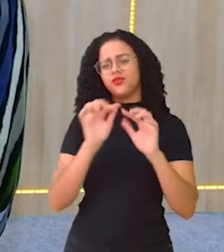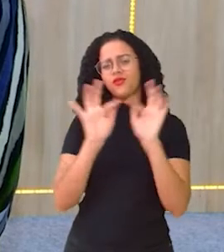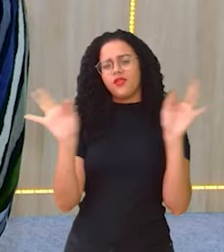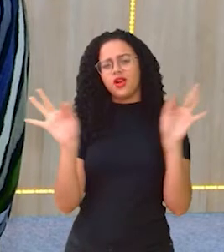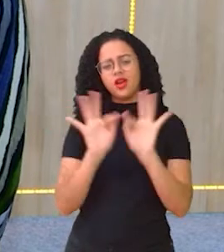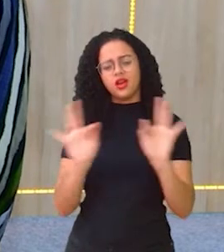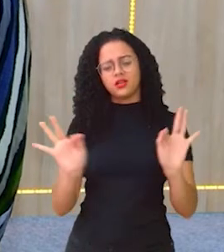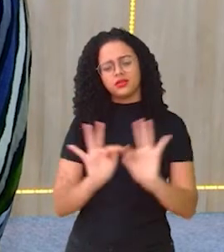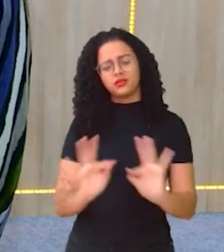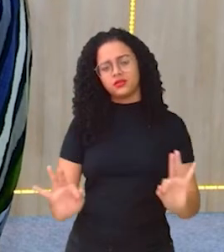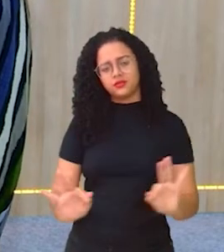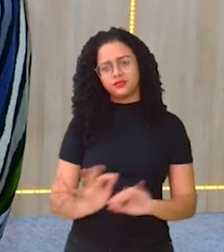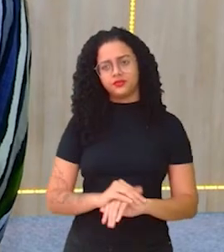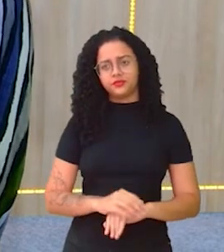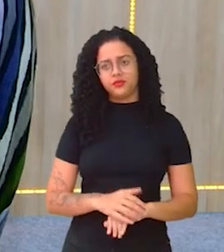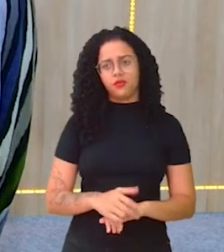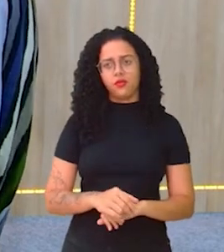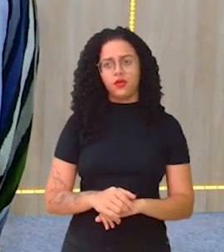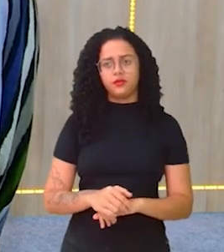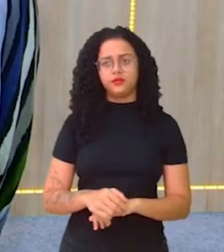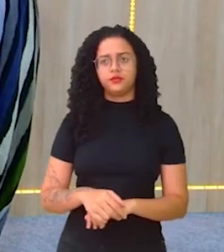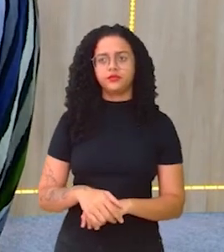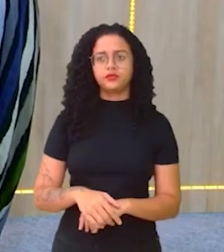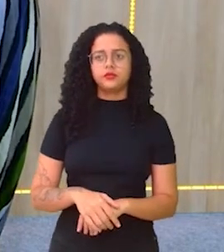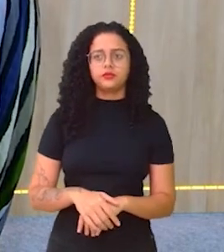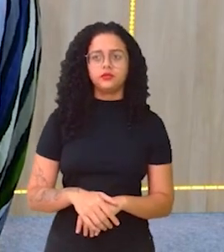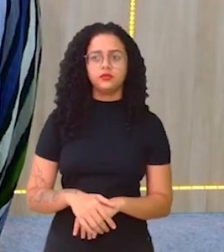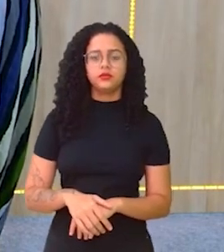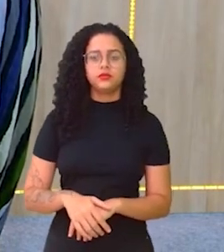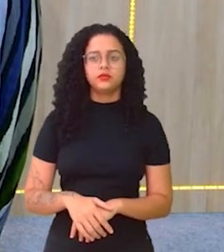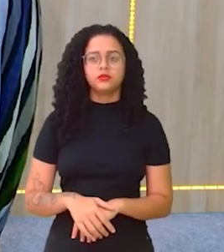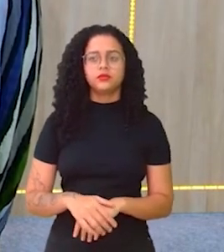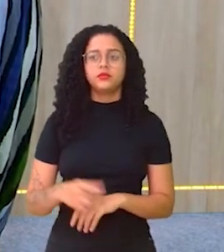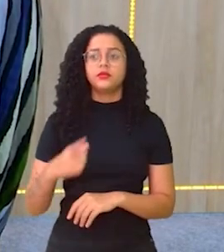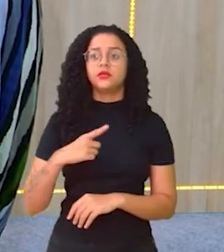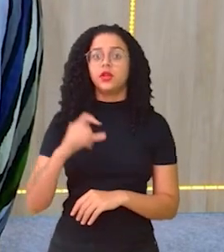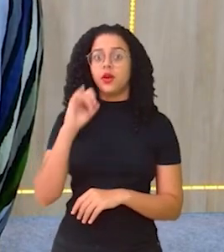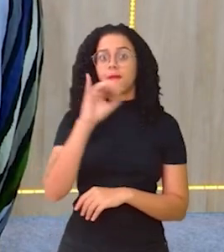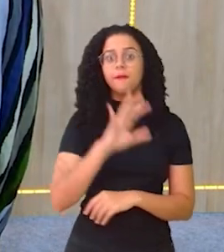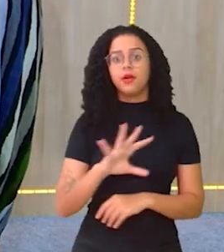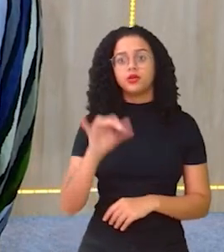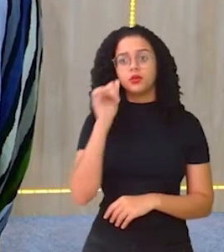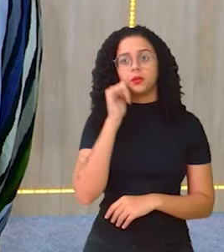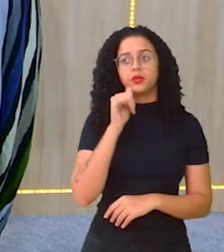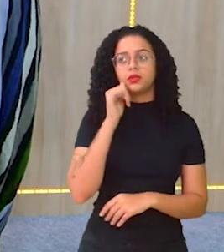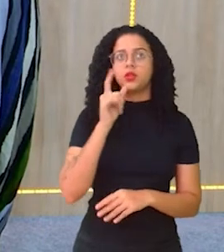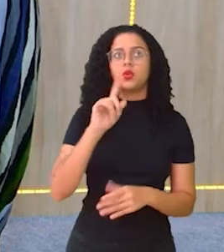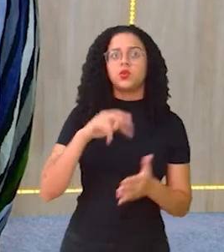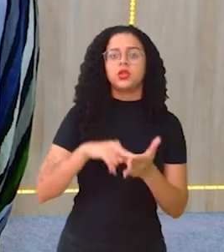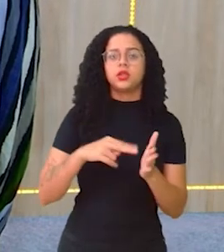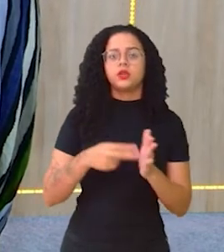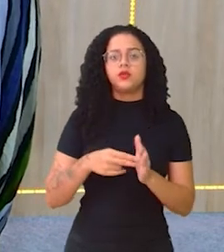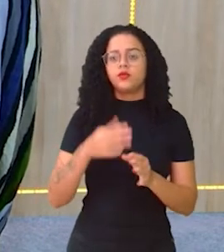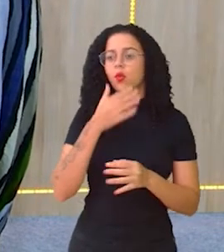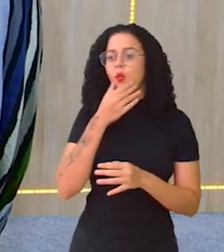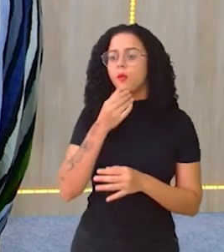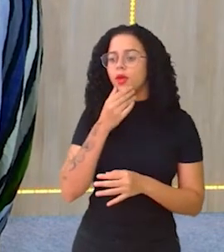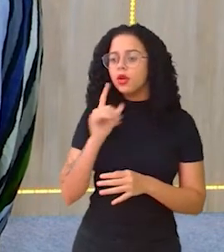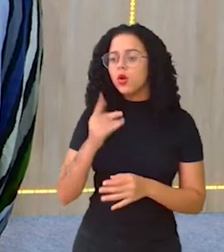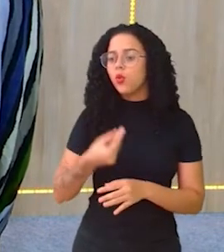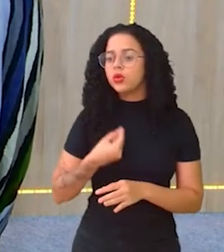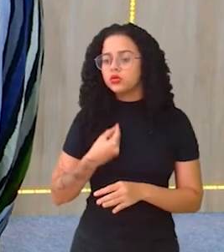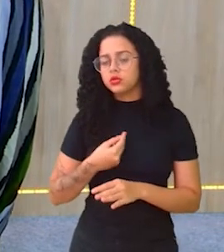frases, tá? E muitas dessas frases, tá aí a imagem de uma menina, não quer dizer que com meninos também não